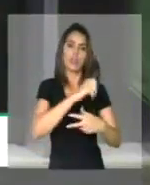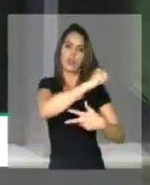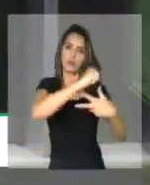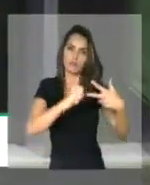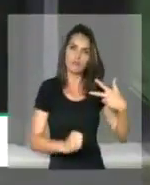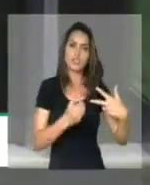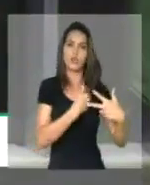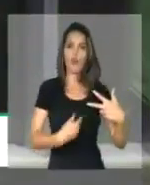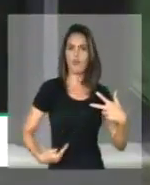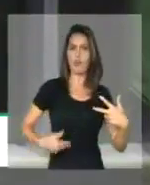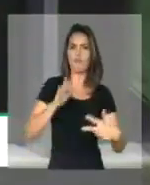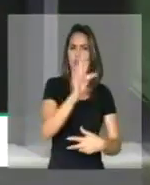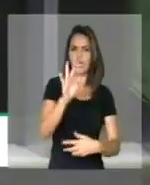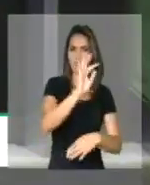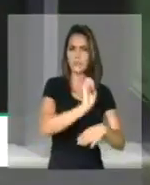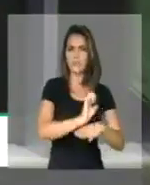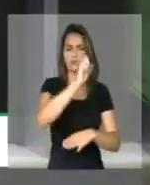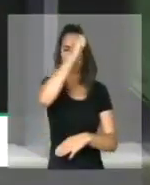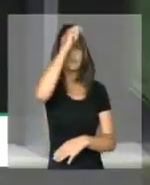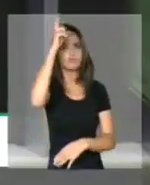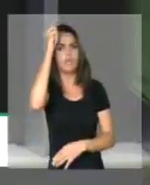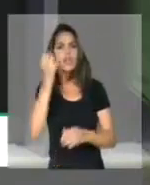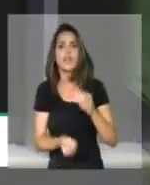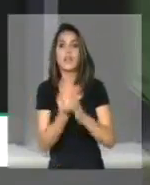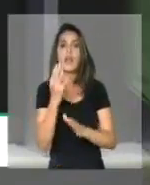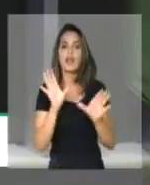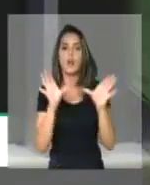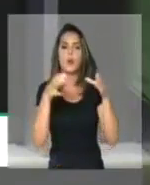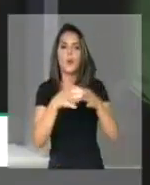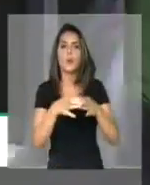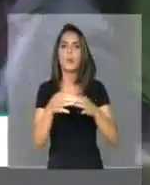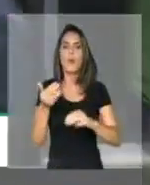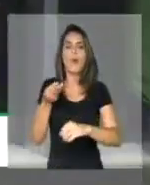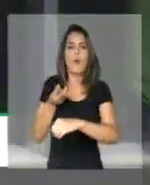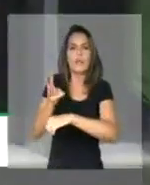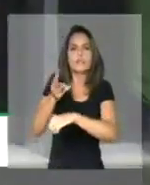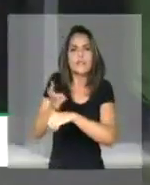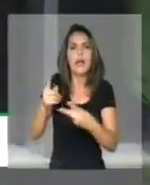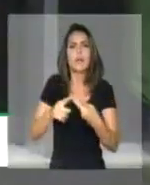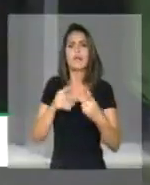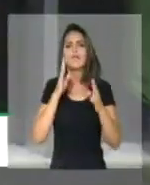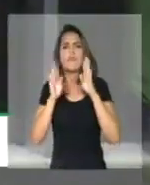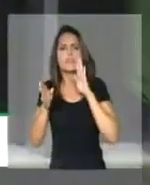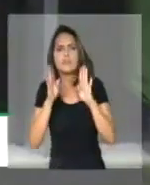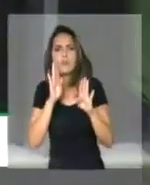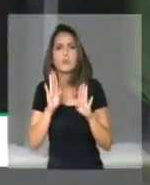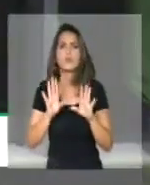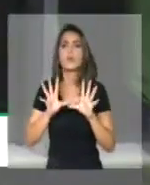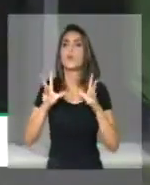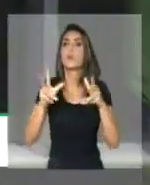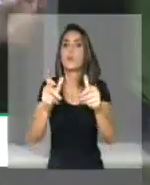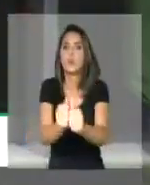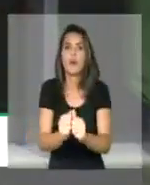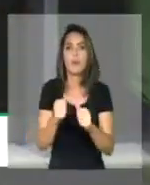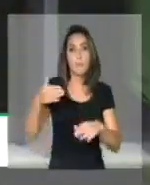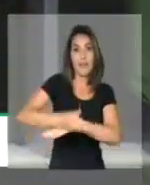para acompanhar, criar grupos nas redes sociais, fosse no WhatsApp, no Facebook, qualquer rede que agregue as